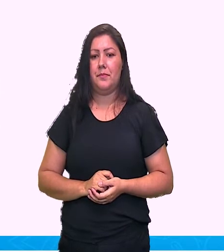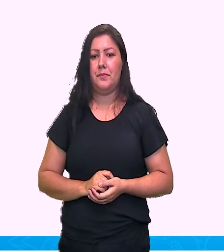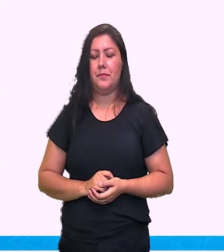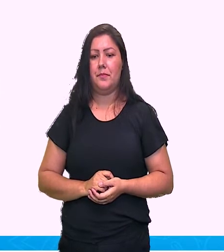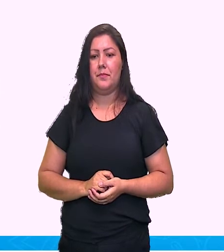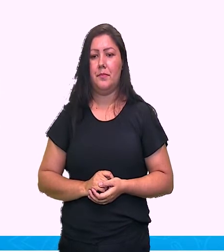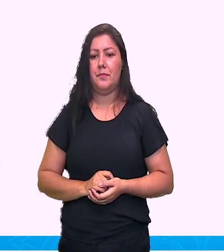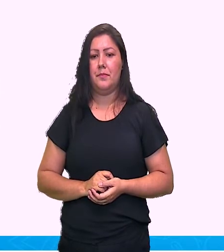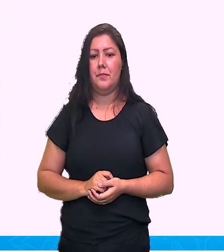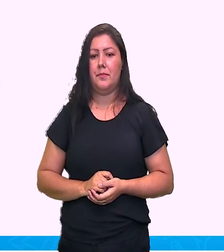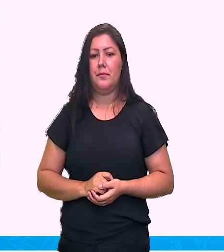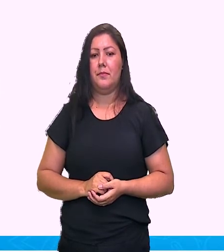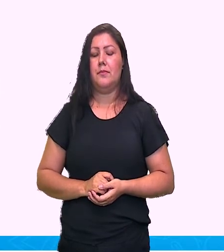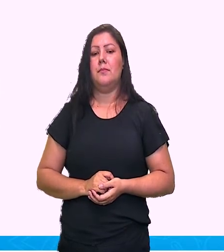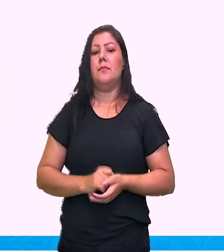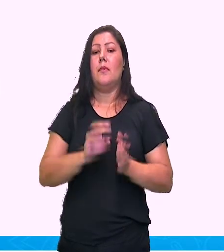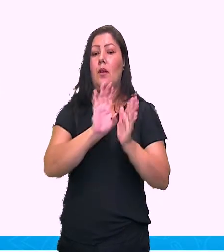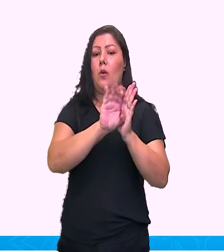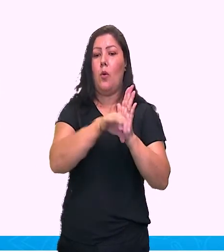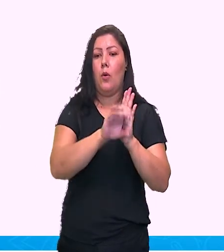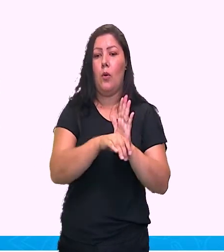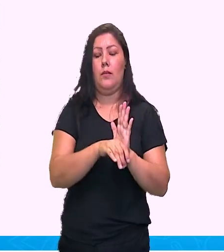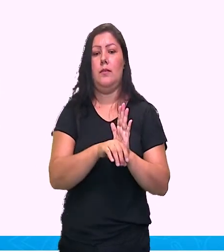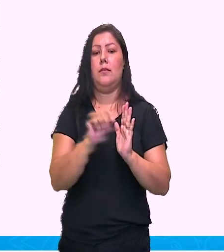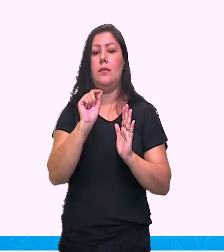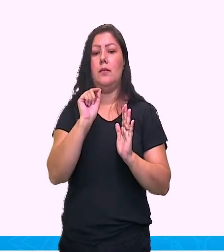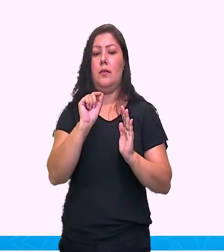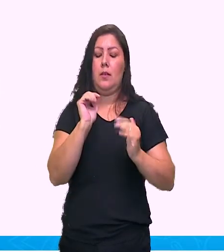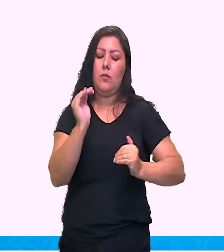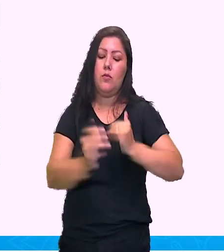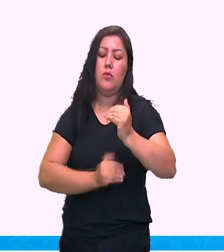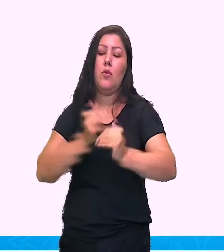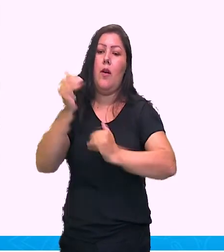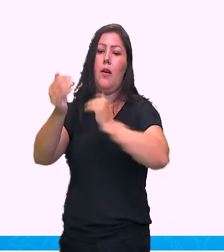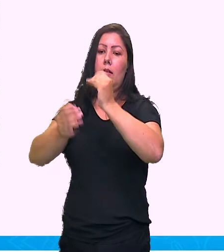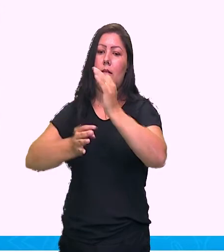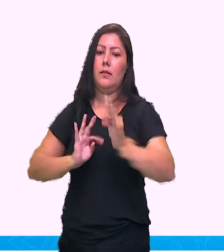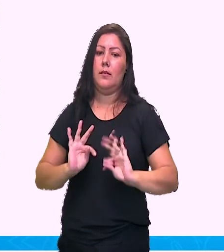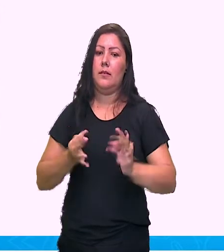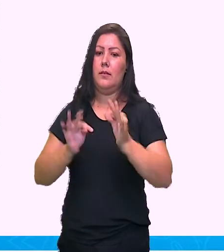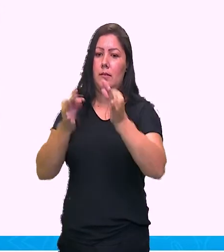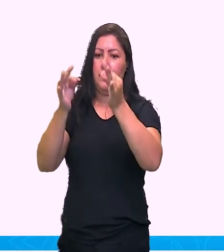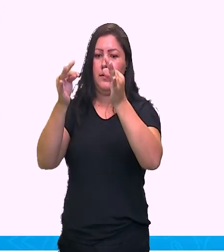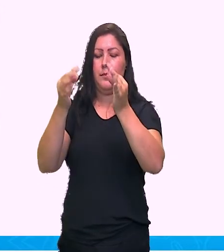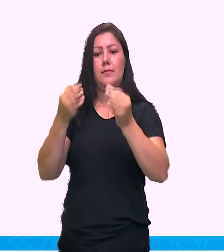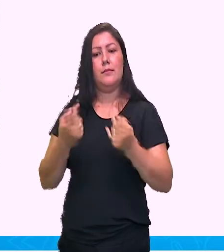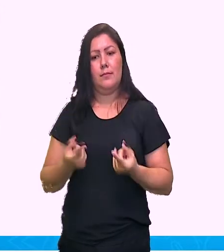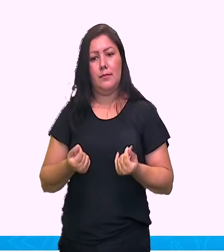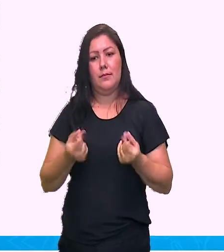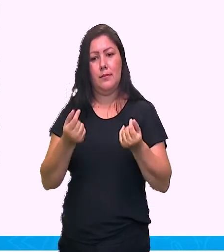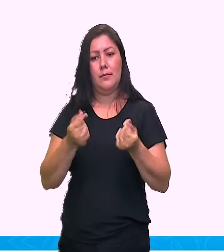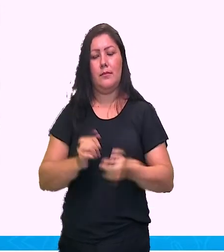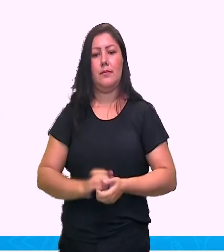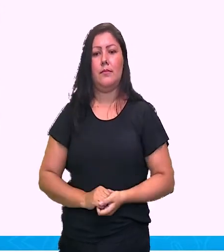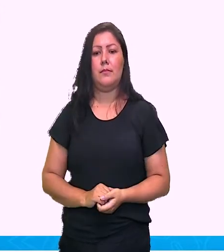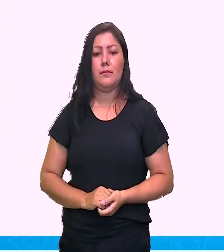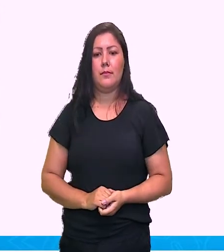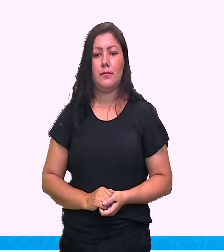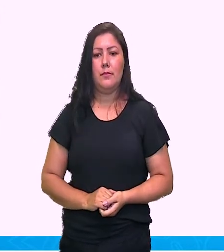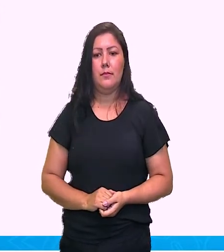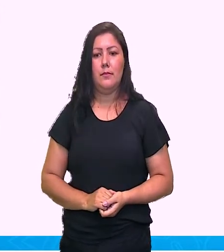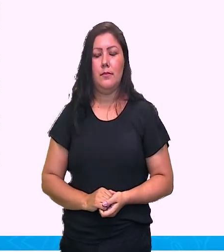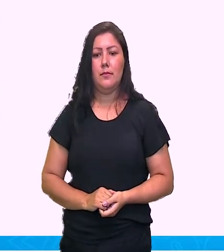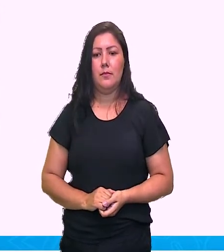E o conceito refere-se à evolução dos instrumentos técnicos do sistema capitalista.